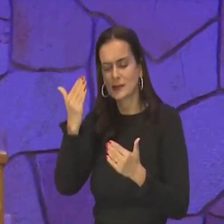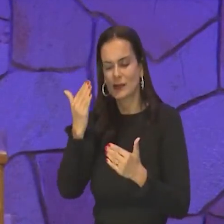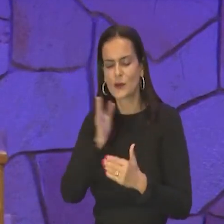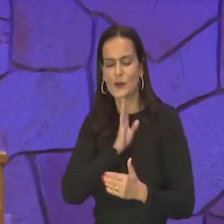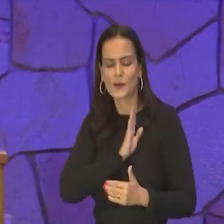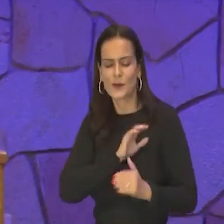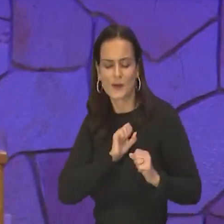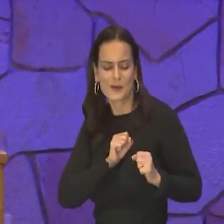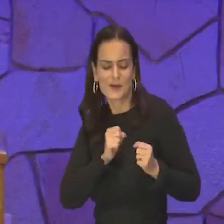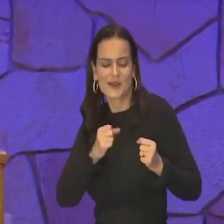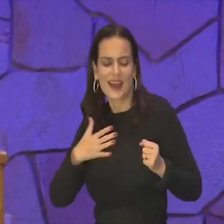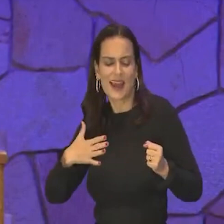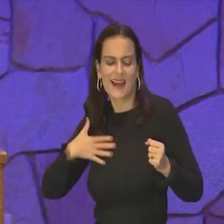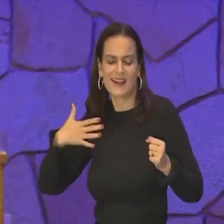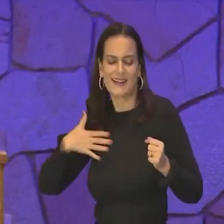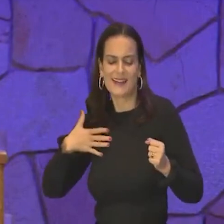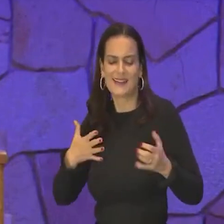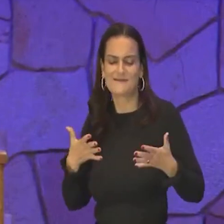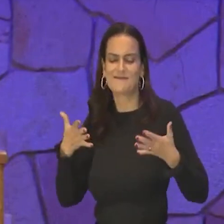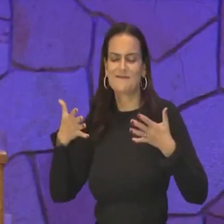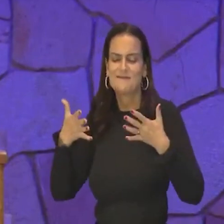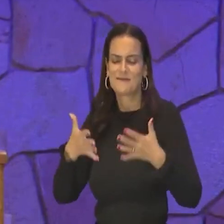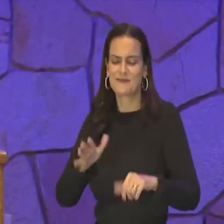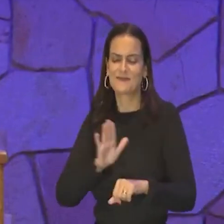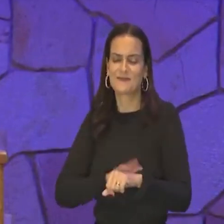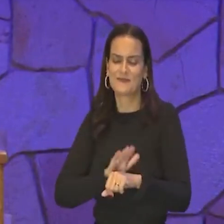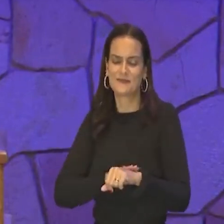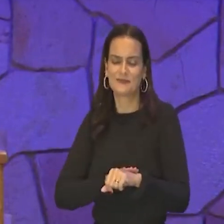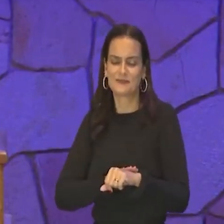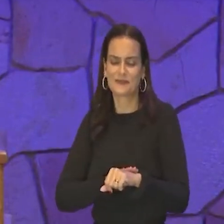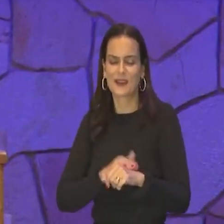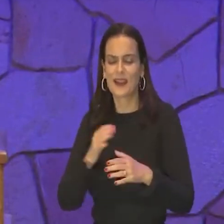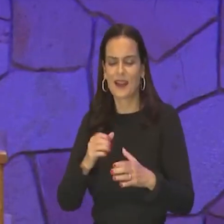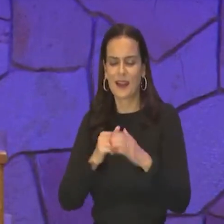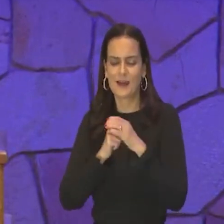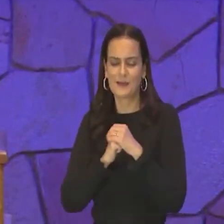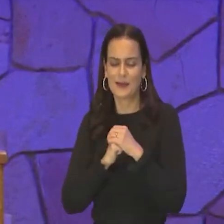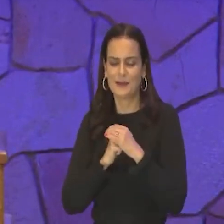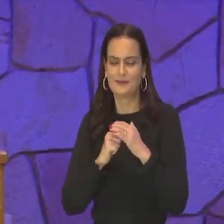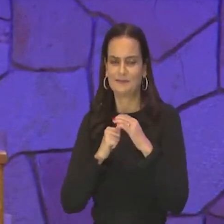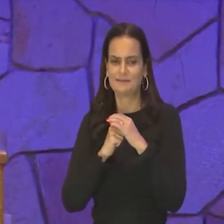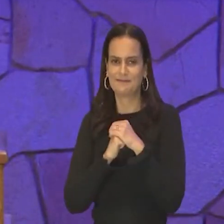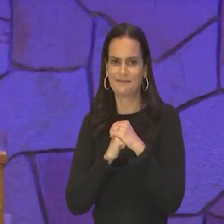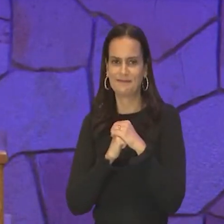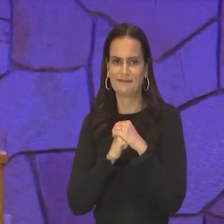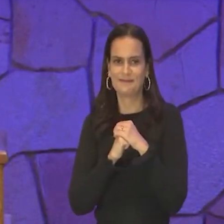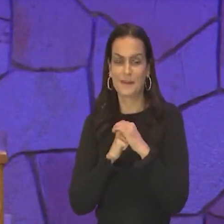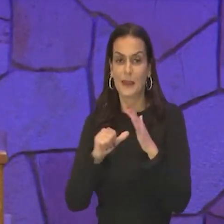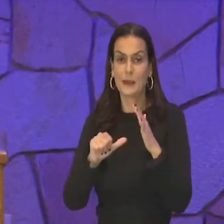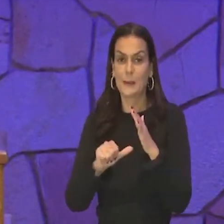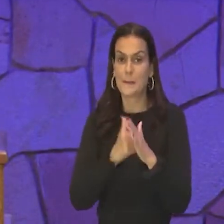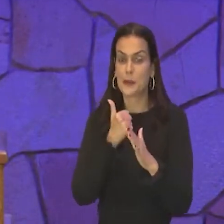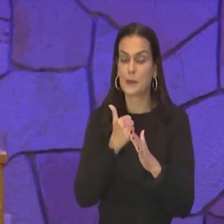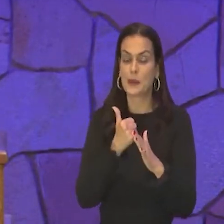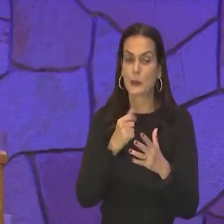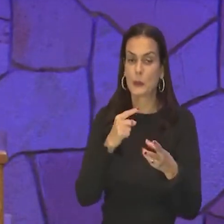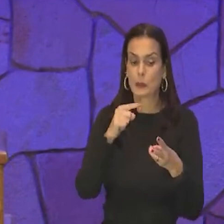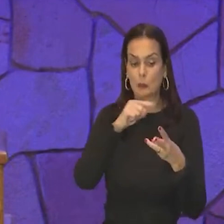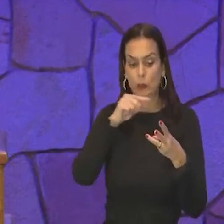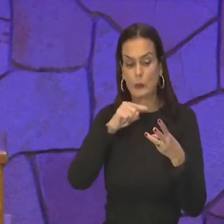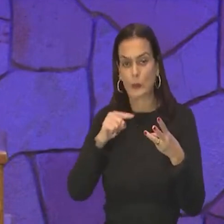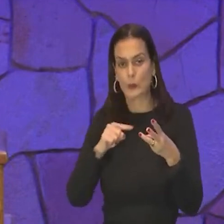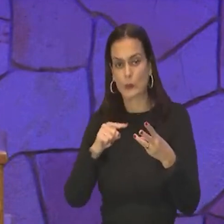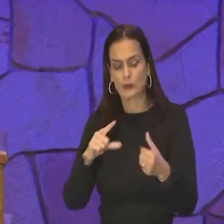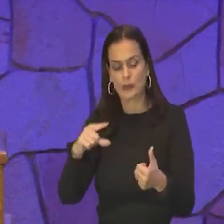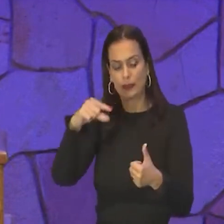coração alegre nós participamos deste momento, Pai. Amém e amém. Em primeiro lugar, eu quero destacar a pessoa